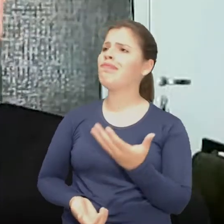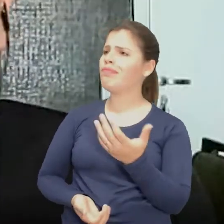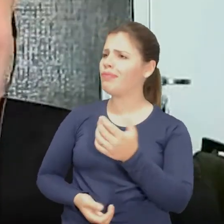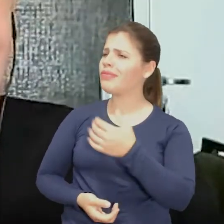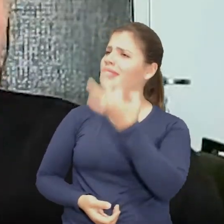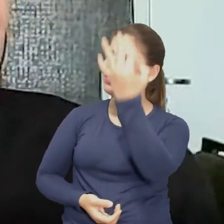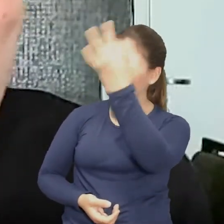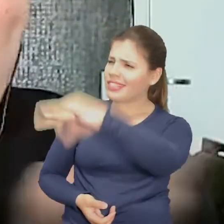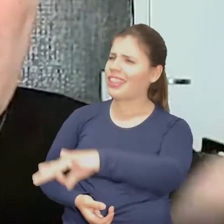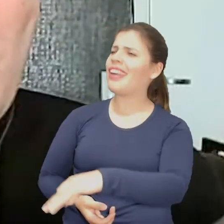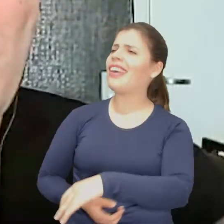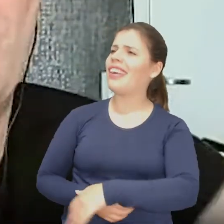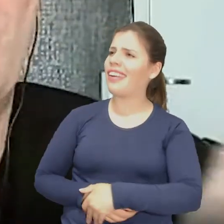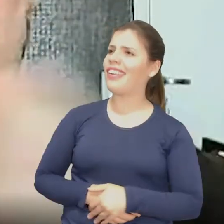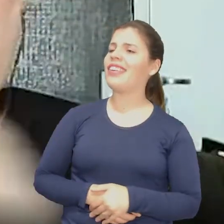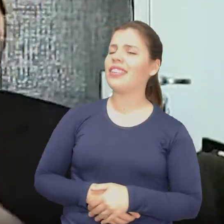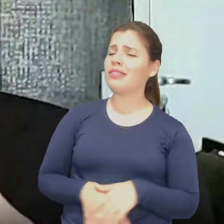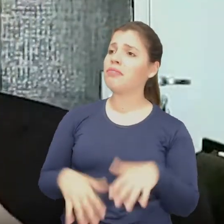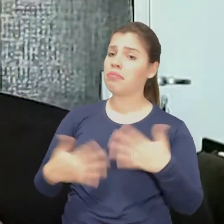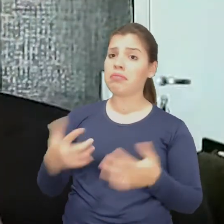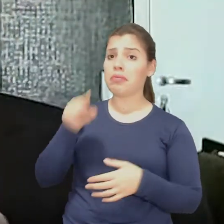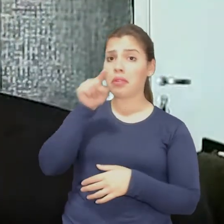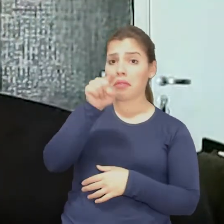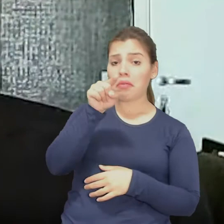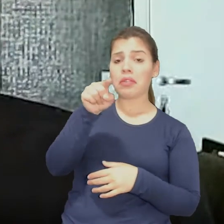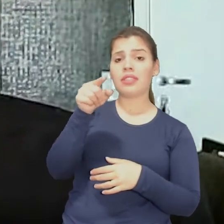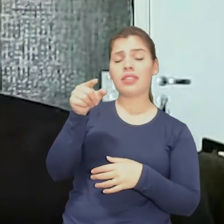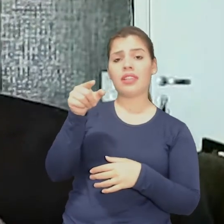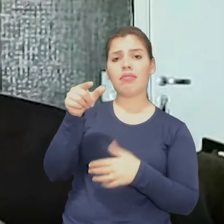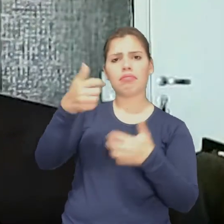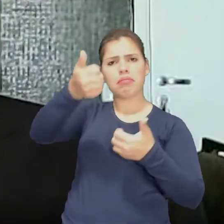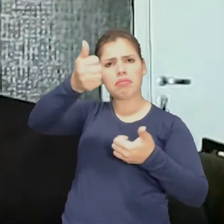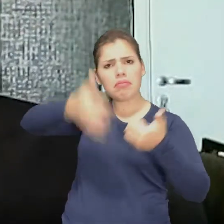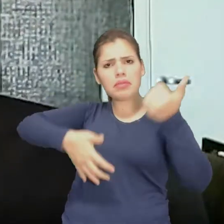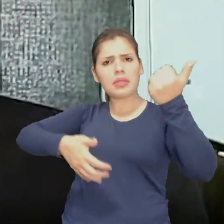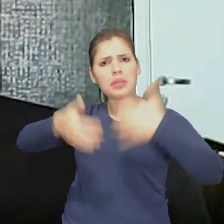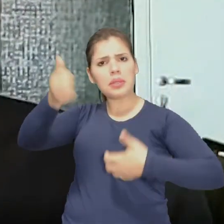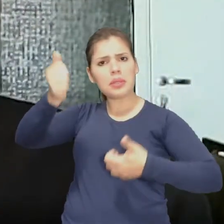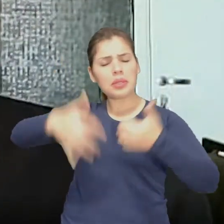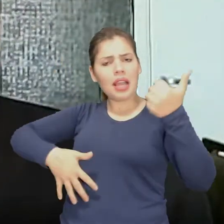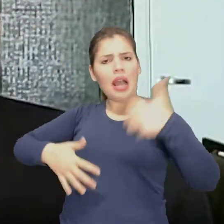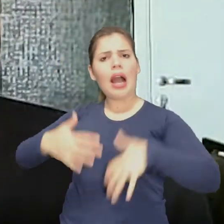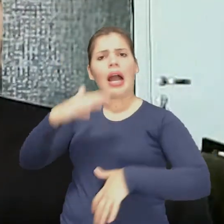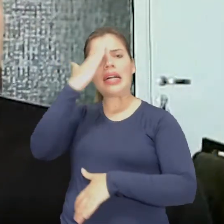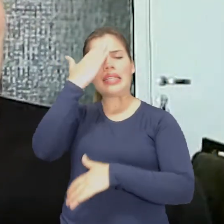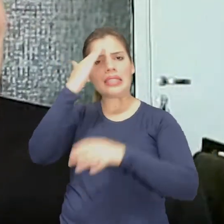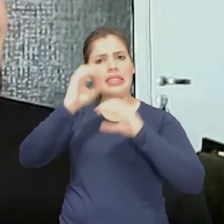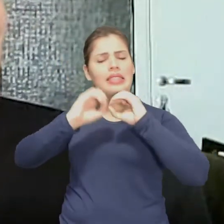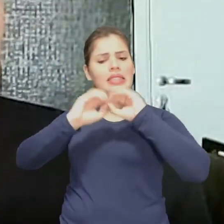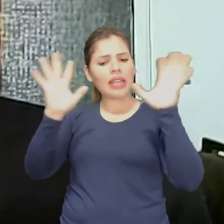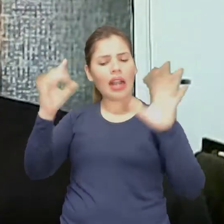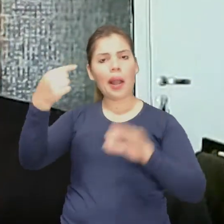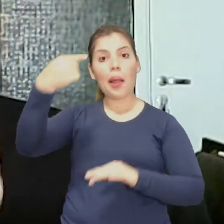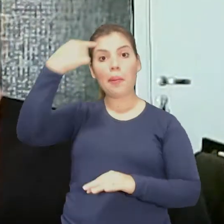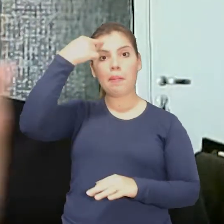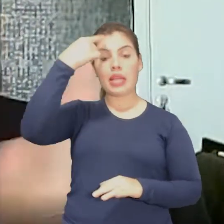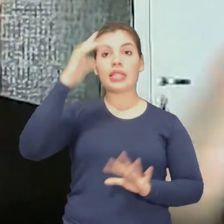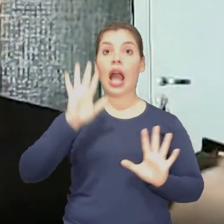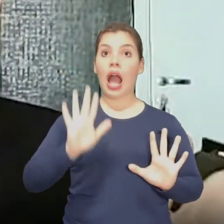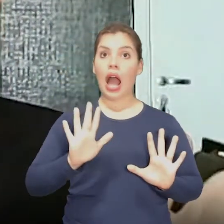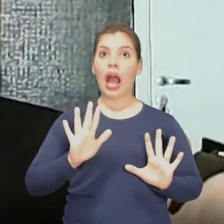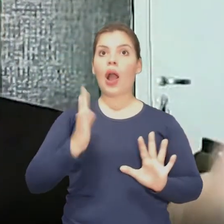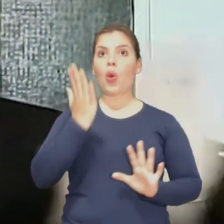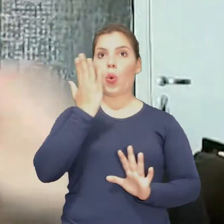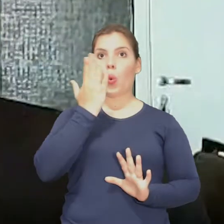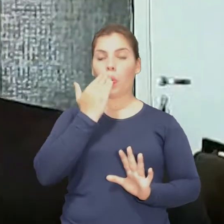Exatamente, doutora. Nossa, então, acho que tudo isso que a doutora falou realmente acho que já desmistifica toda aquela ideia de dieta